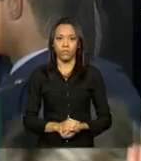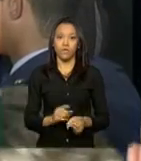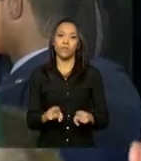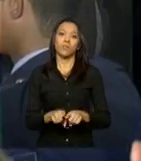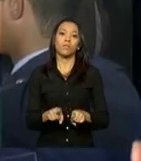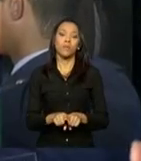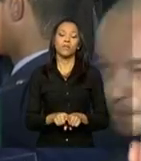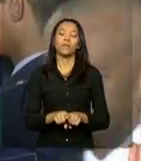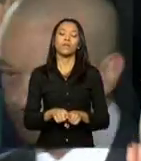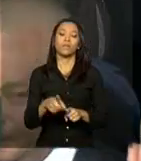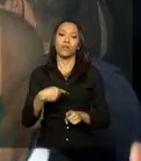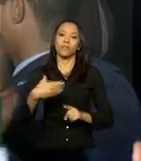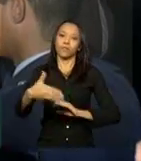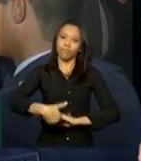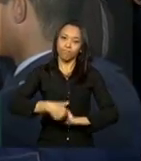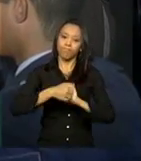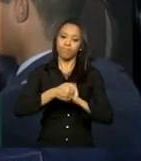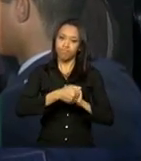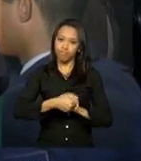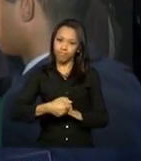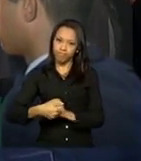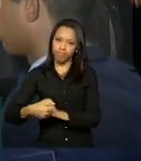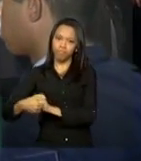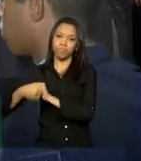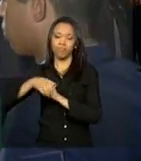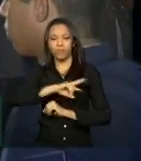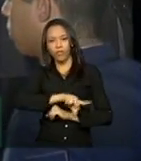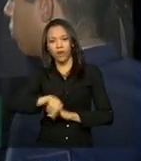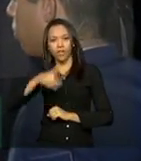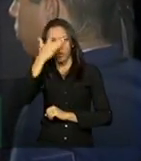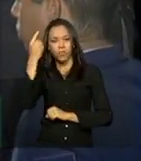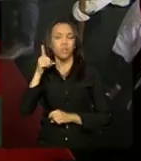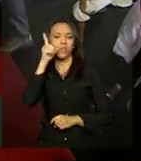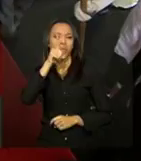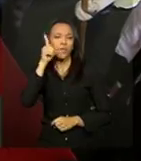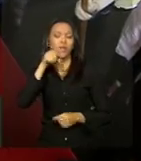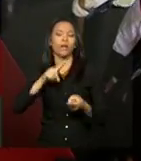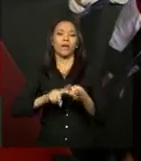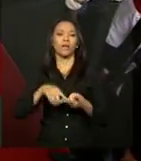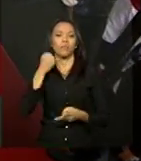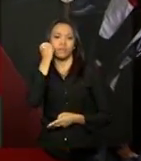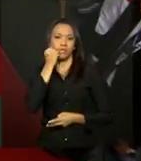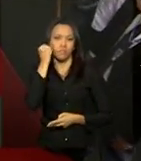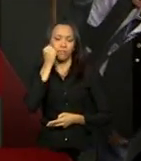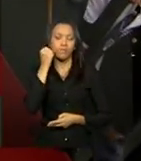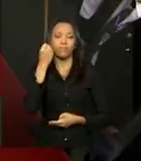Presidenta sendo recepcionada por muitos parlamentares, deputados, senadores.